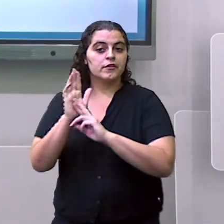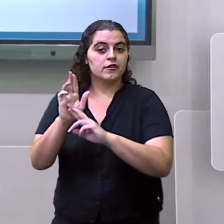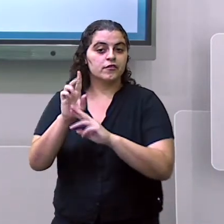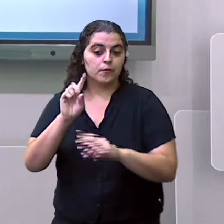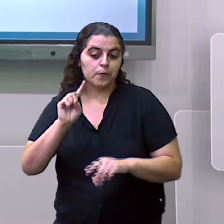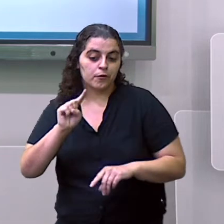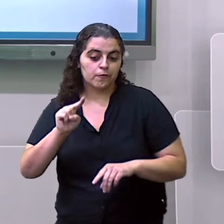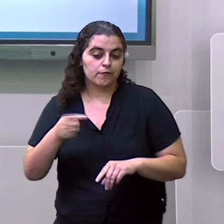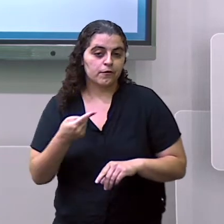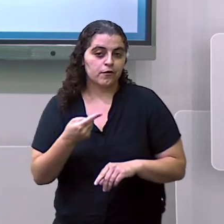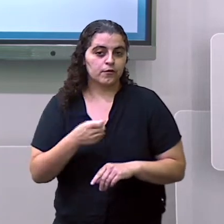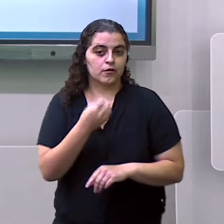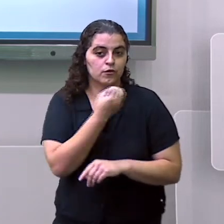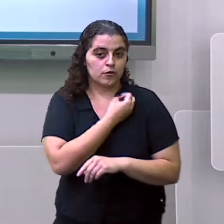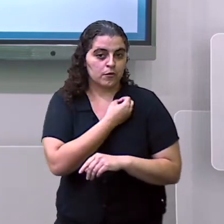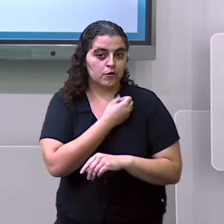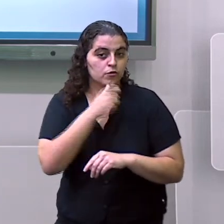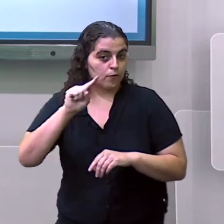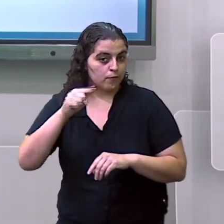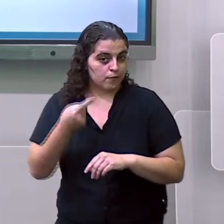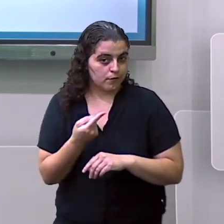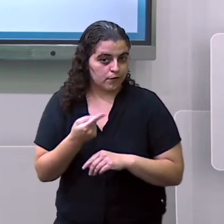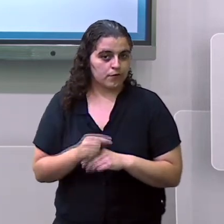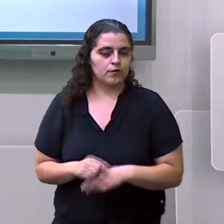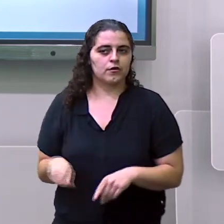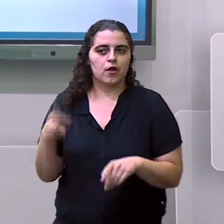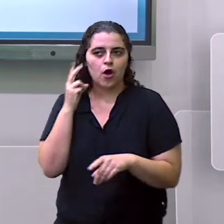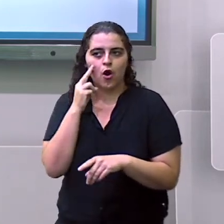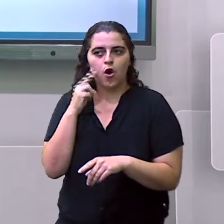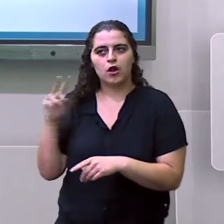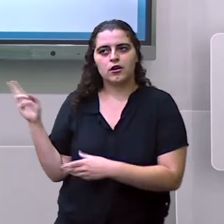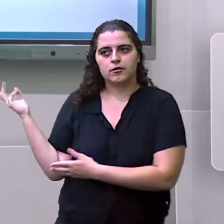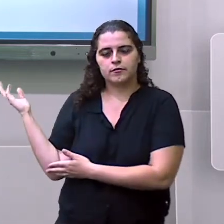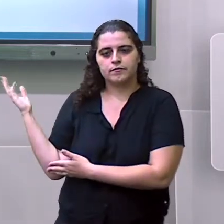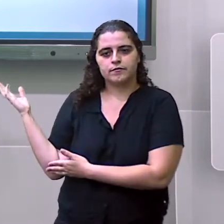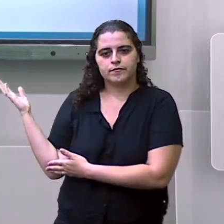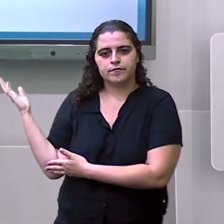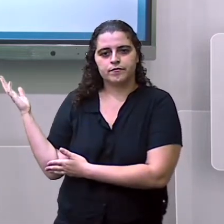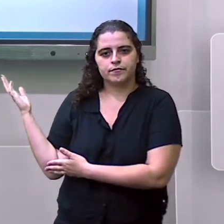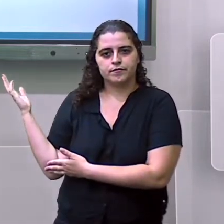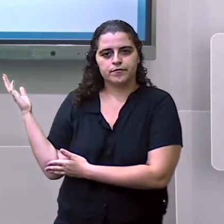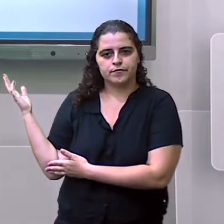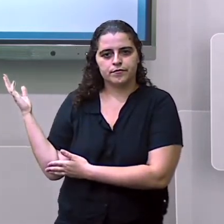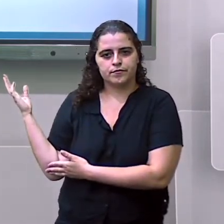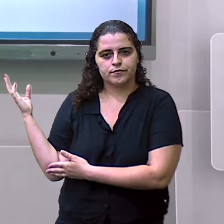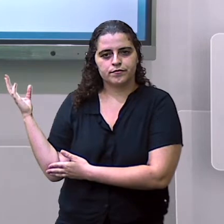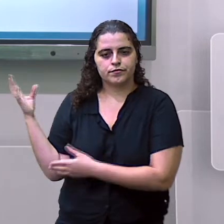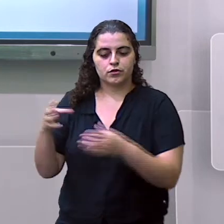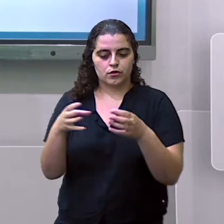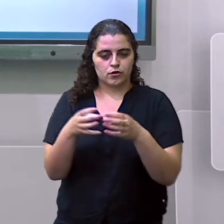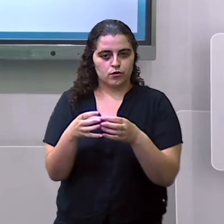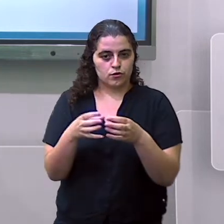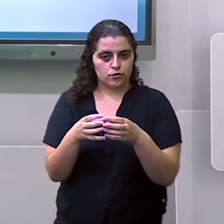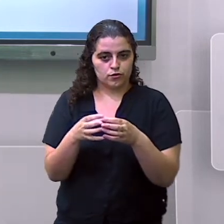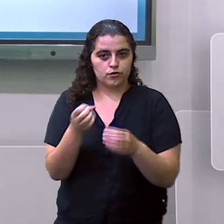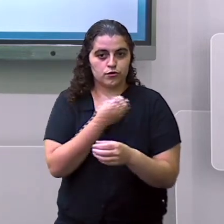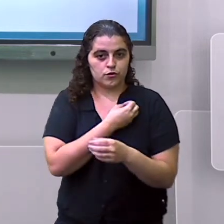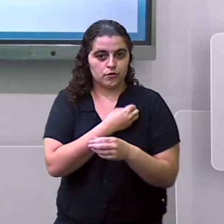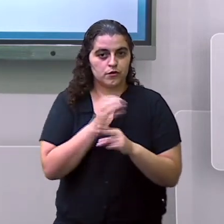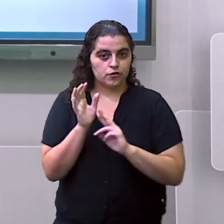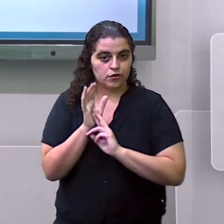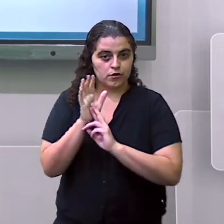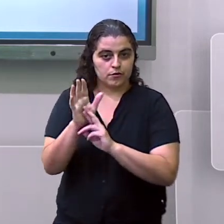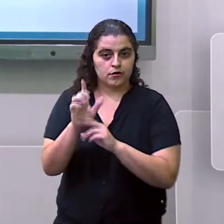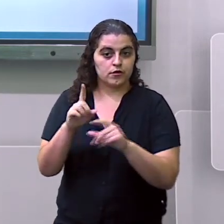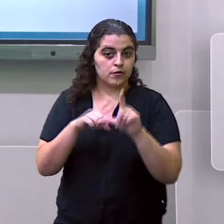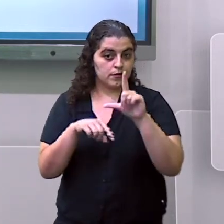as frações estão dentro dos números racionais, que no conjunto numérico representamos pela